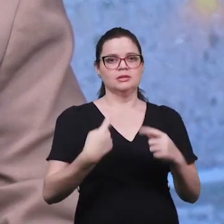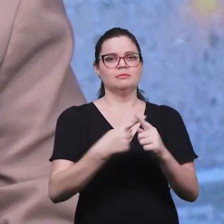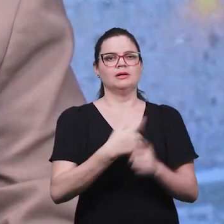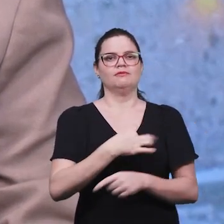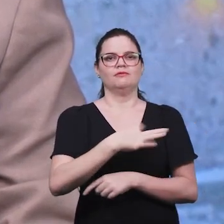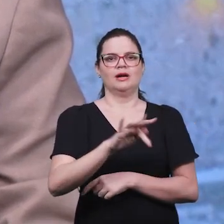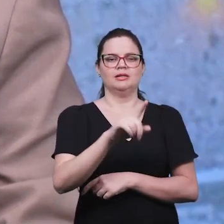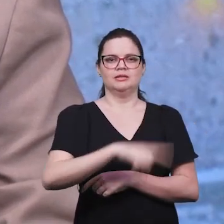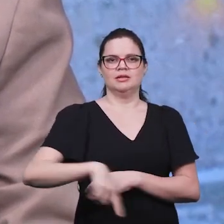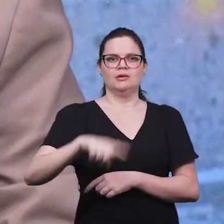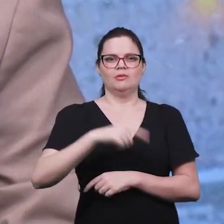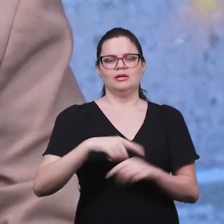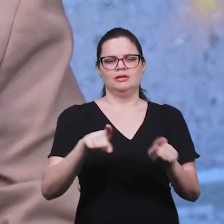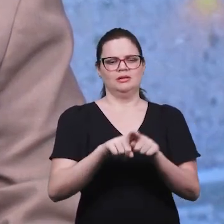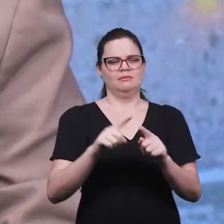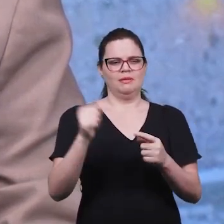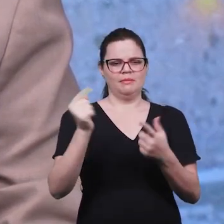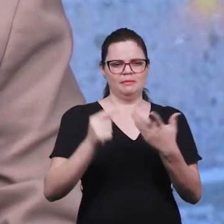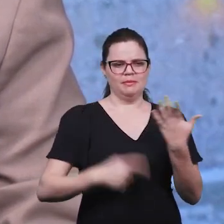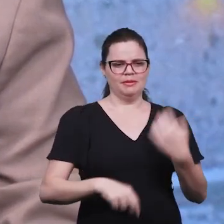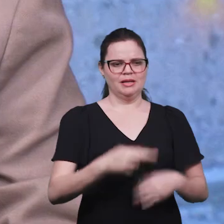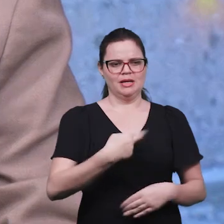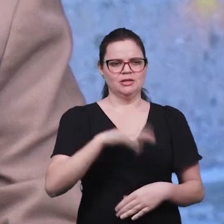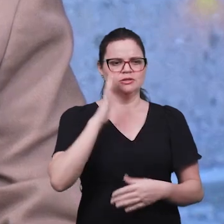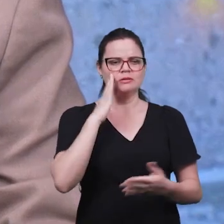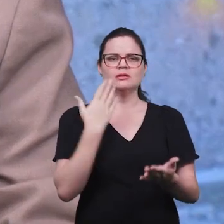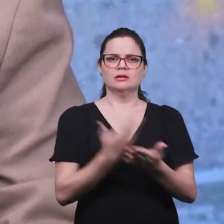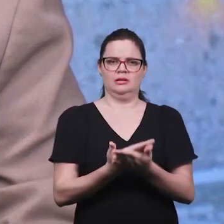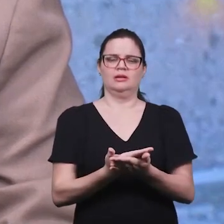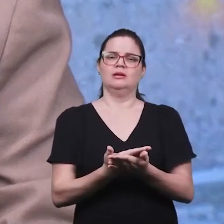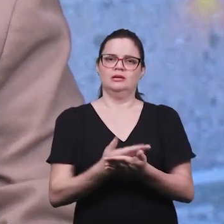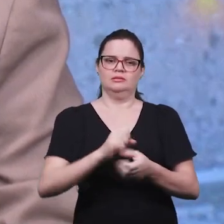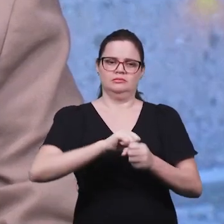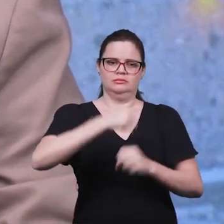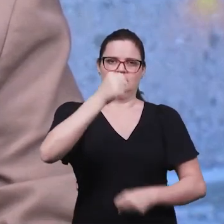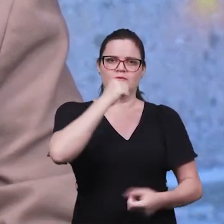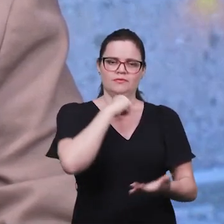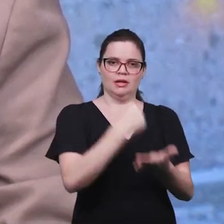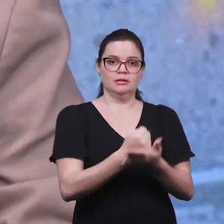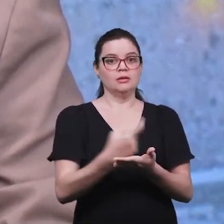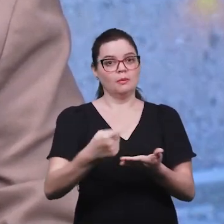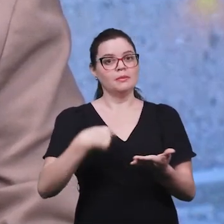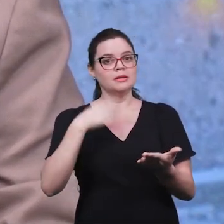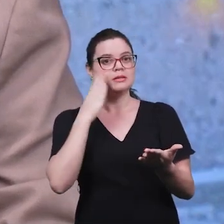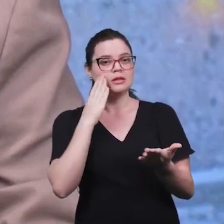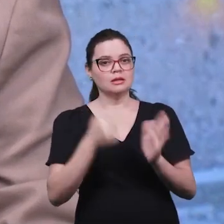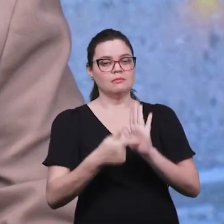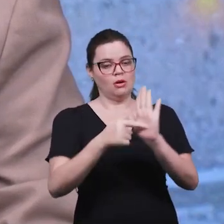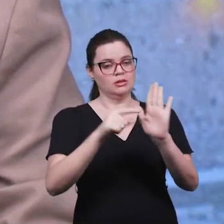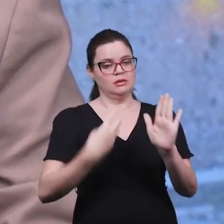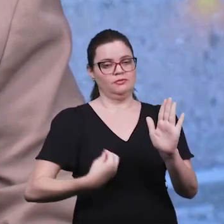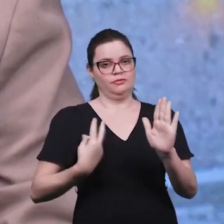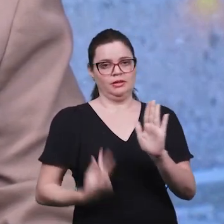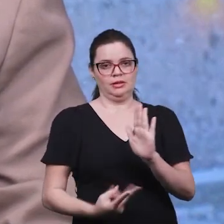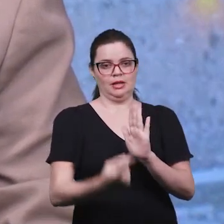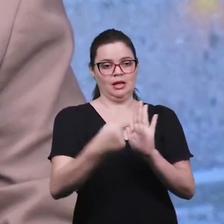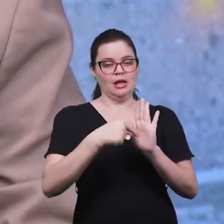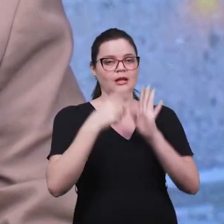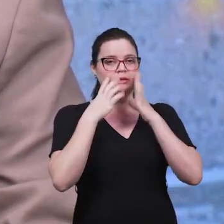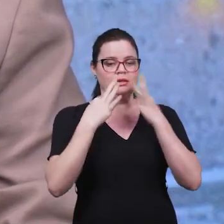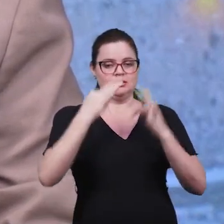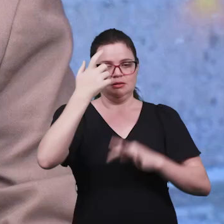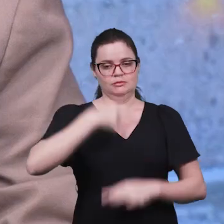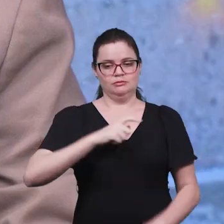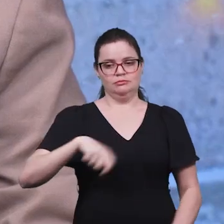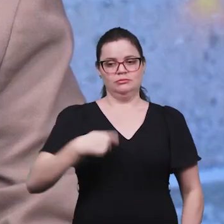os fariseus, os saduceus, todos aqueles, eles criam na Escritura. Ele disse assim: vós cuidais ter nelas a vida eterna, mas são